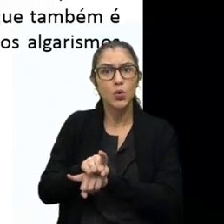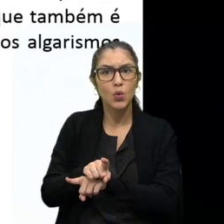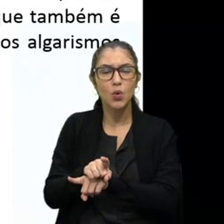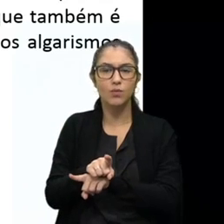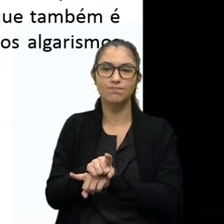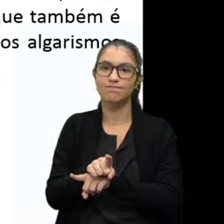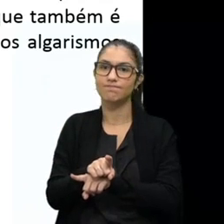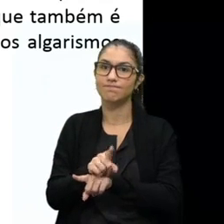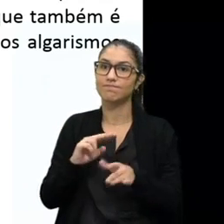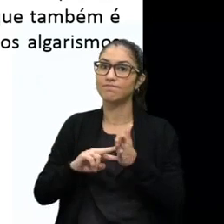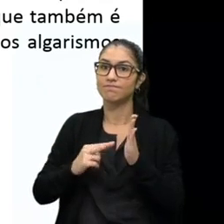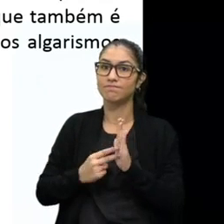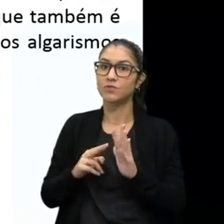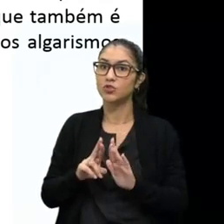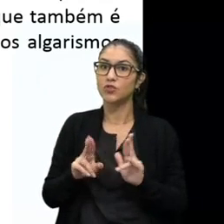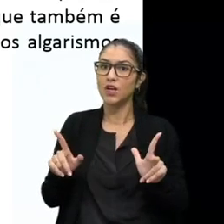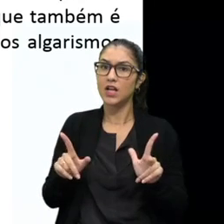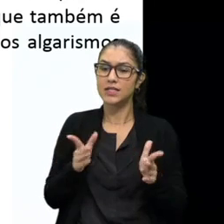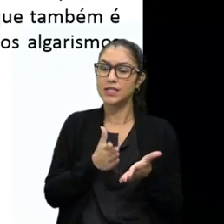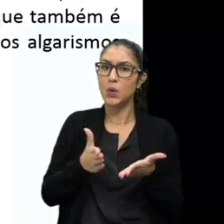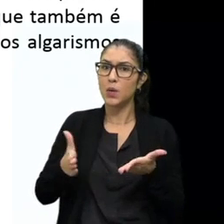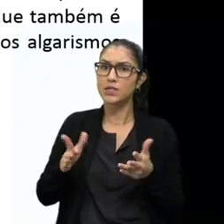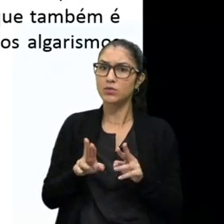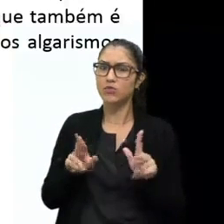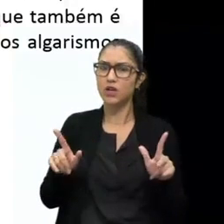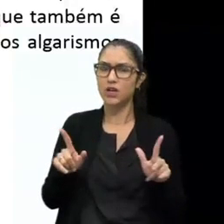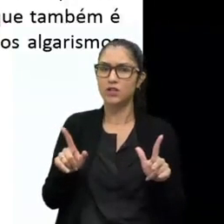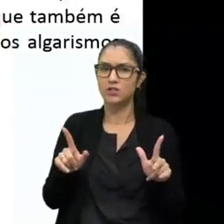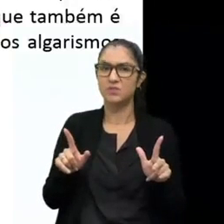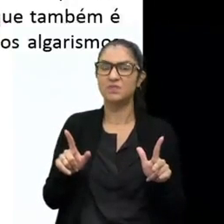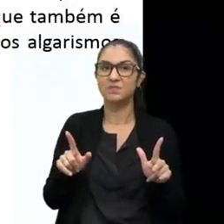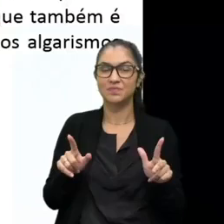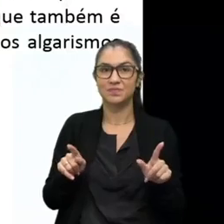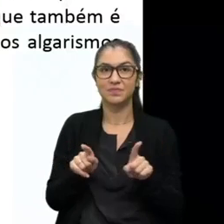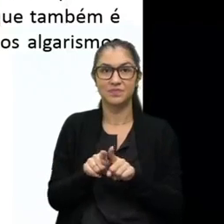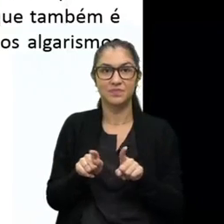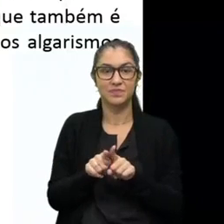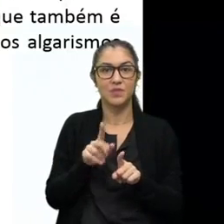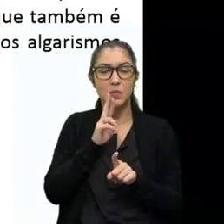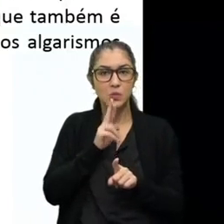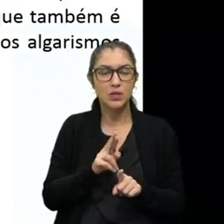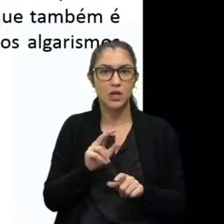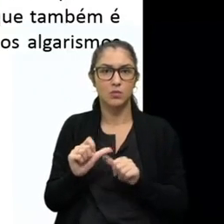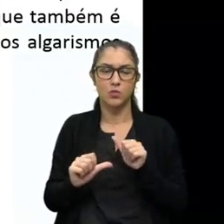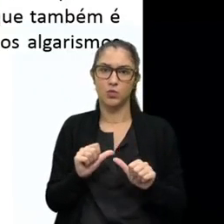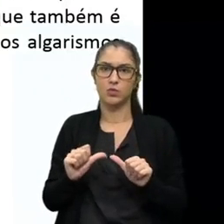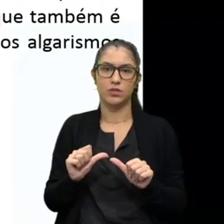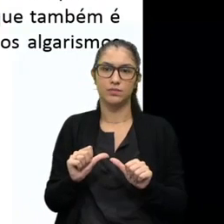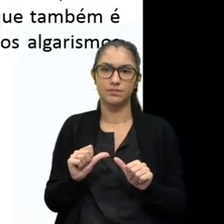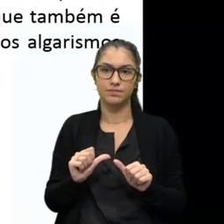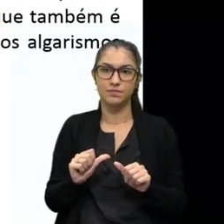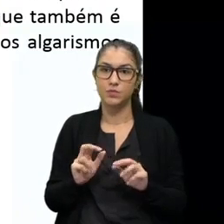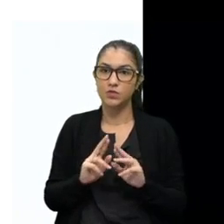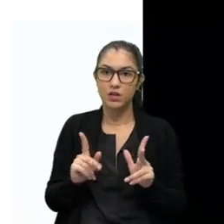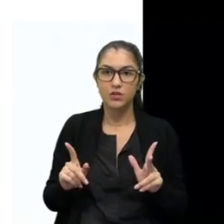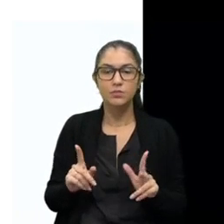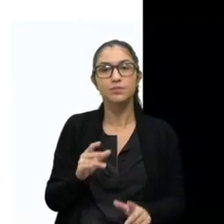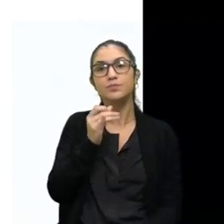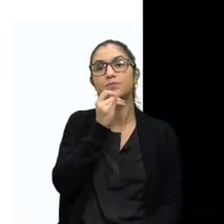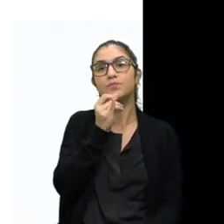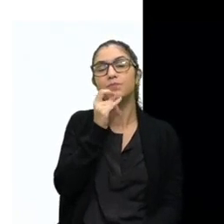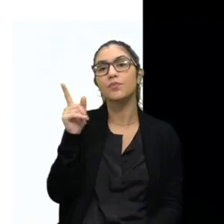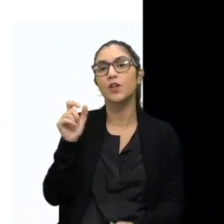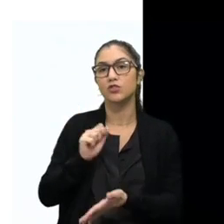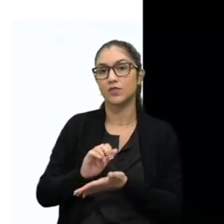de ordem, ele mudou a sequenciação e ele muda também o resultado, é totalmente diferente. Um exemplo